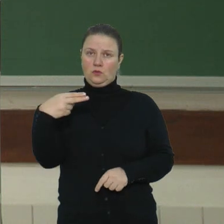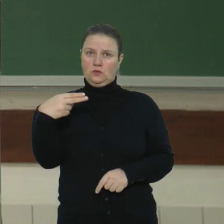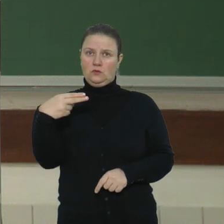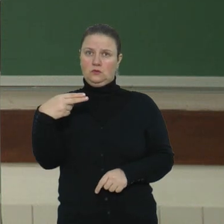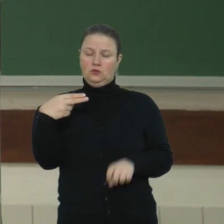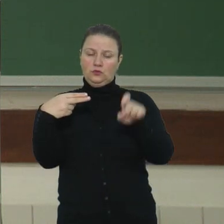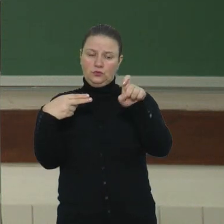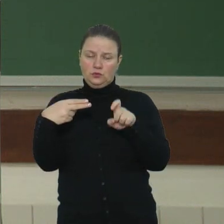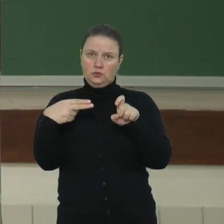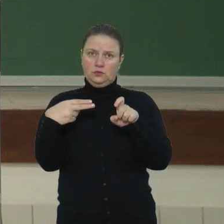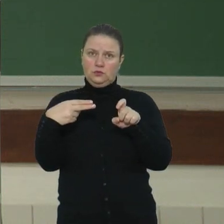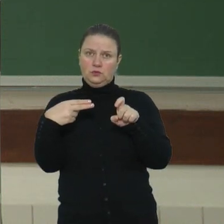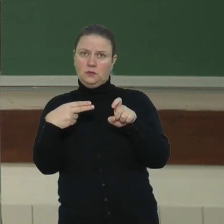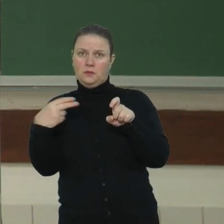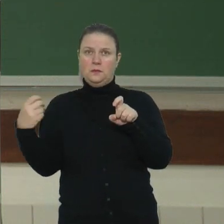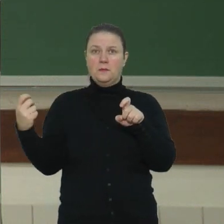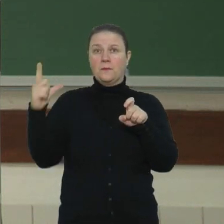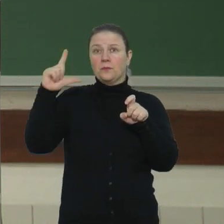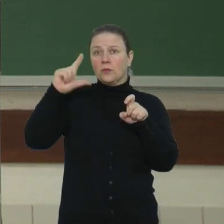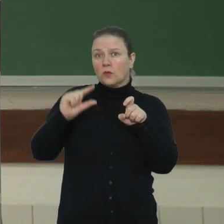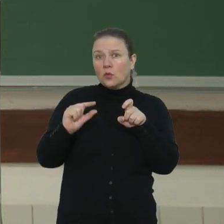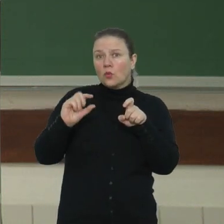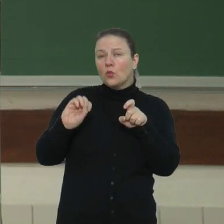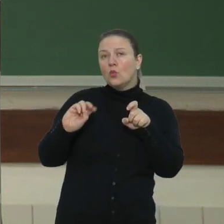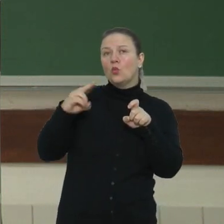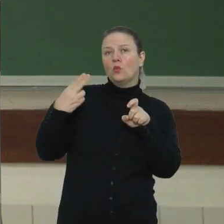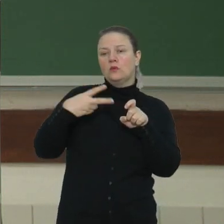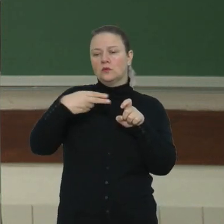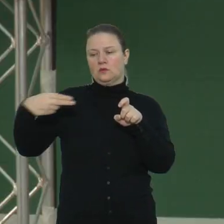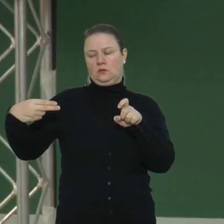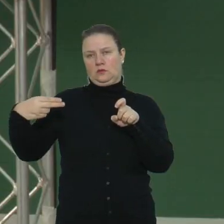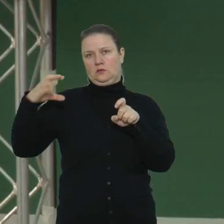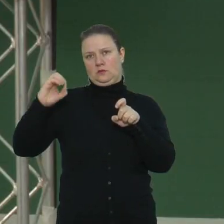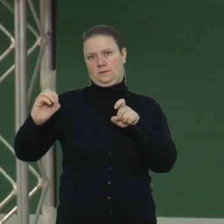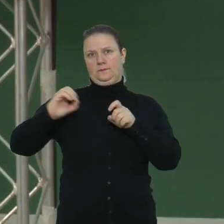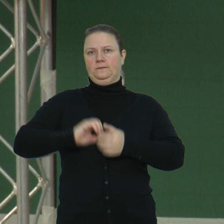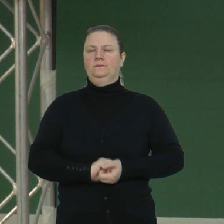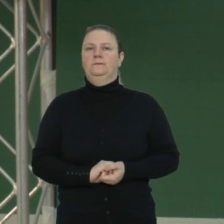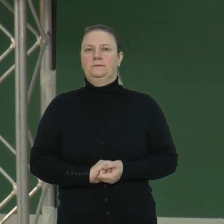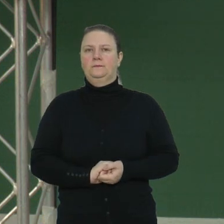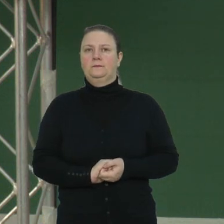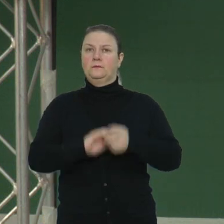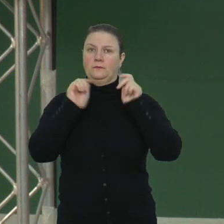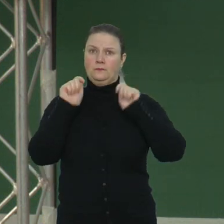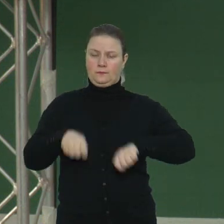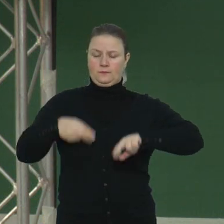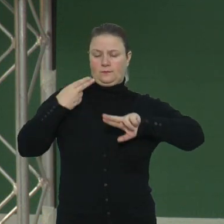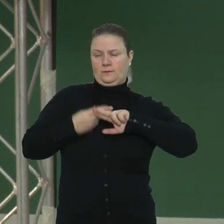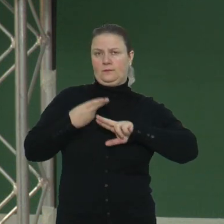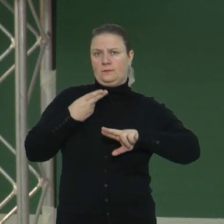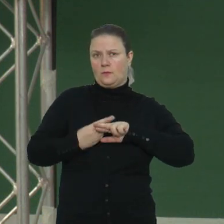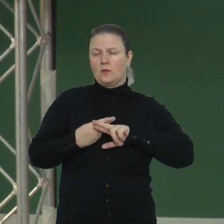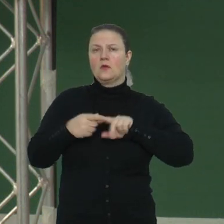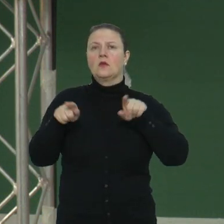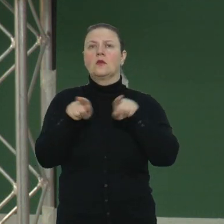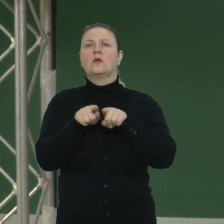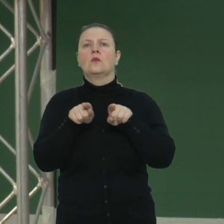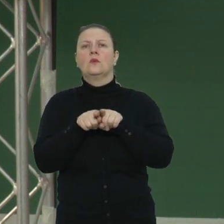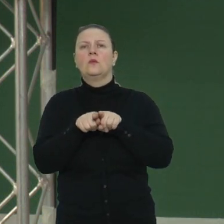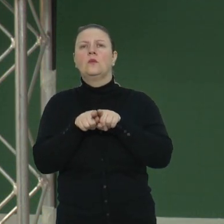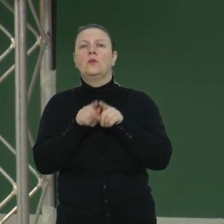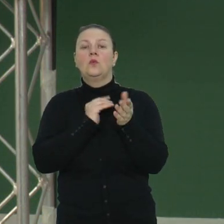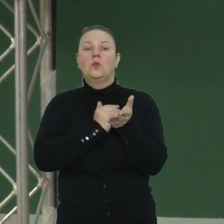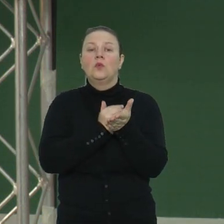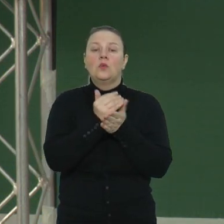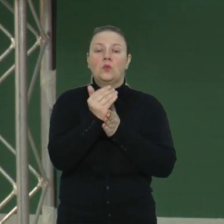ou igual a zero. Bolinha fechada, ok? E também eu posso usar a simbologia do quê? Que ele começou